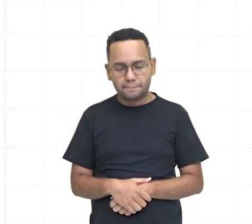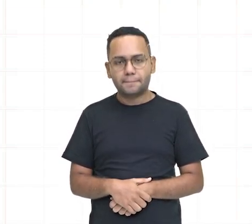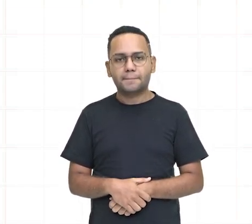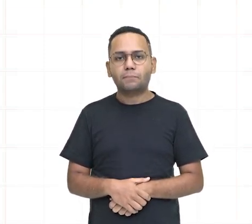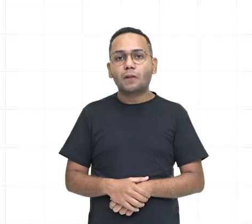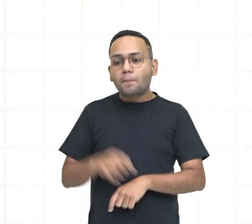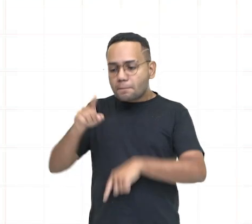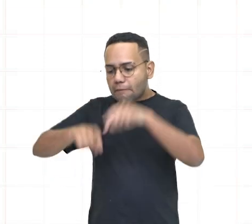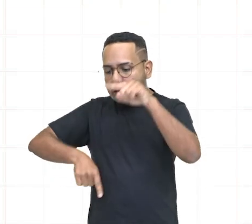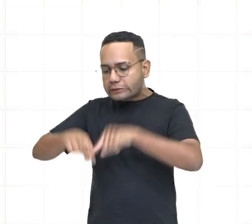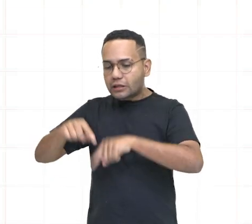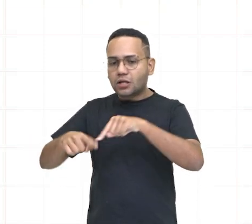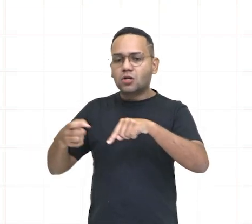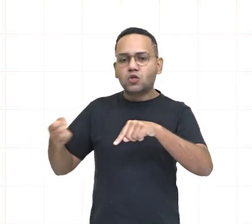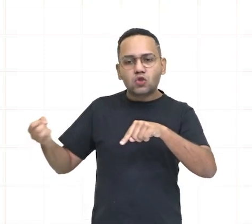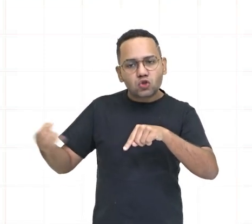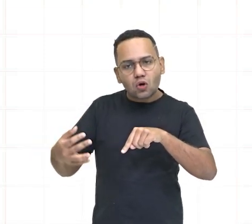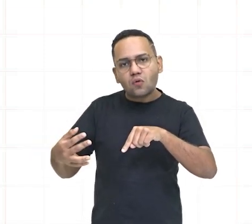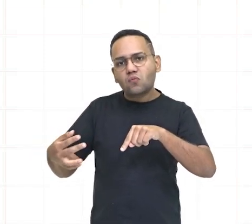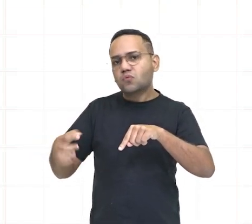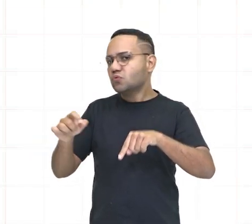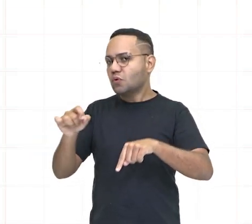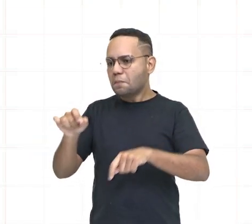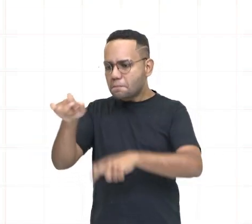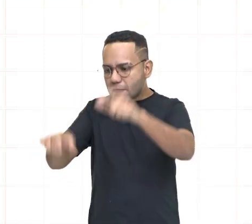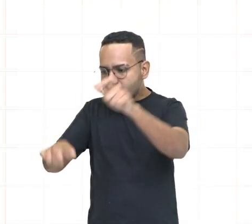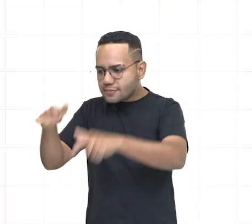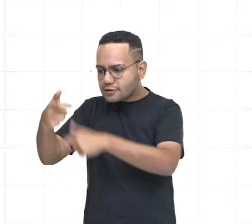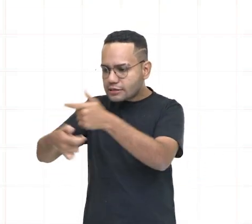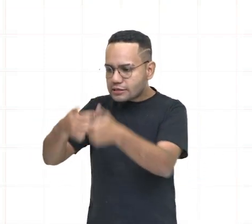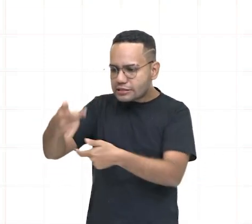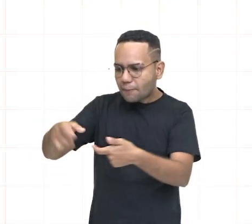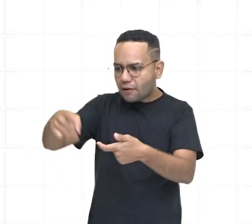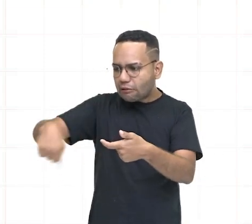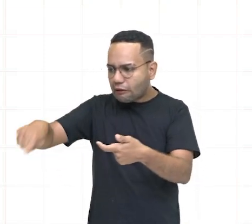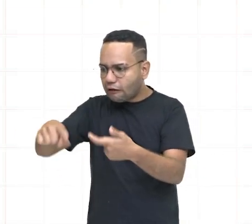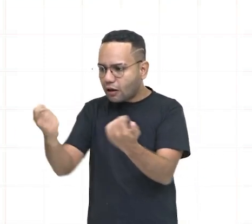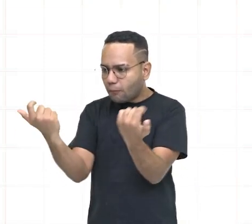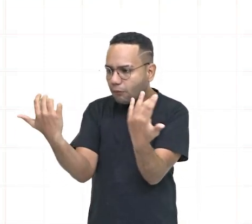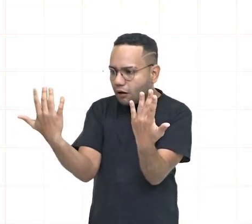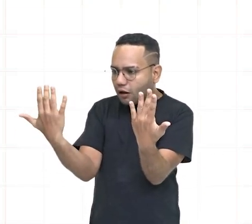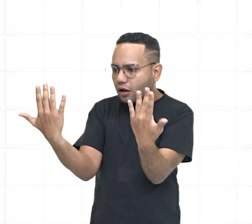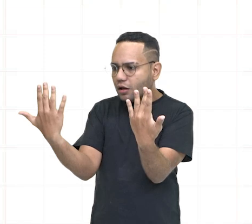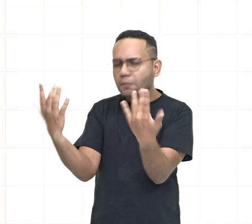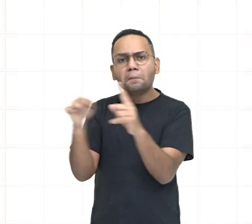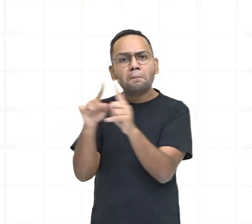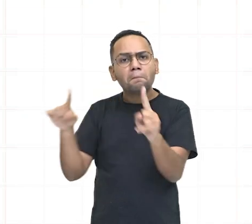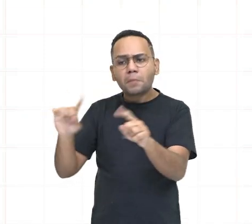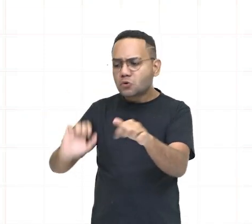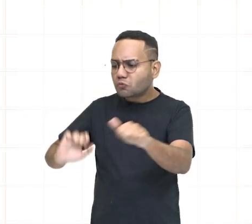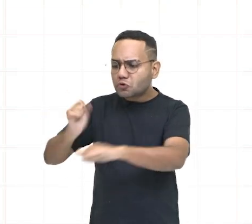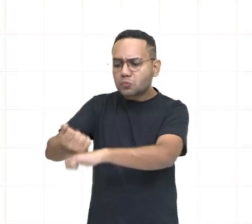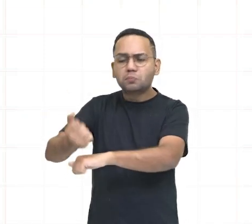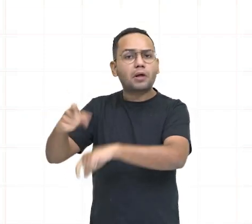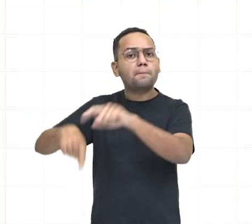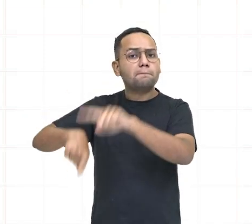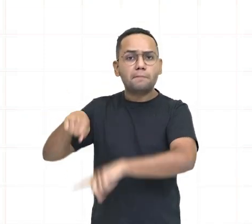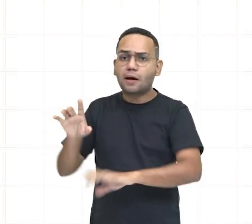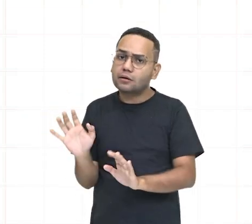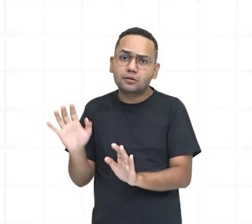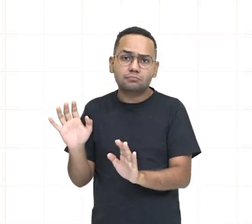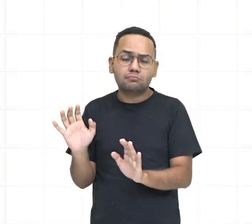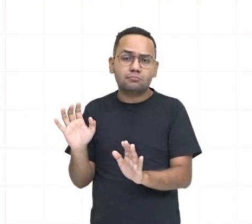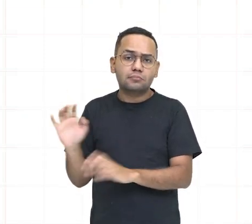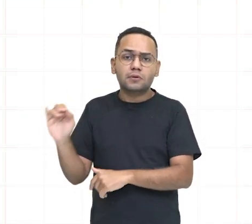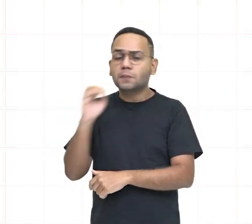realmente, vejam que um computador num setor de contabilidade deve ter tirado